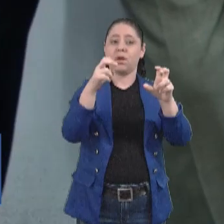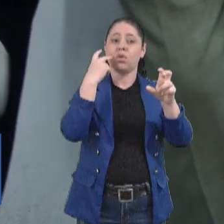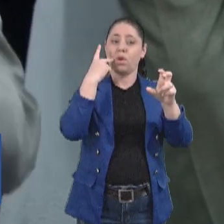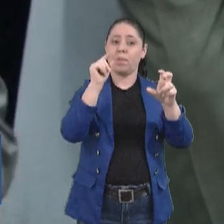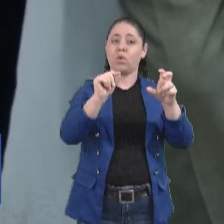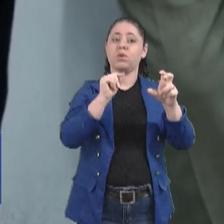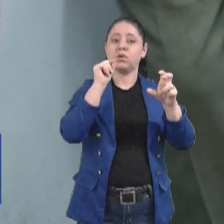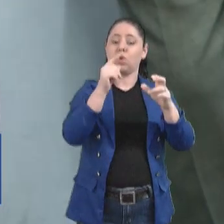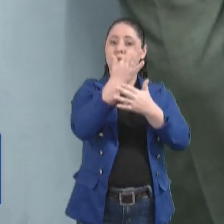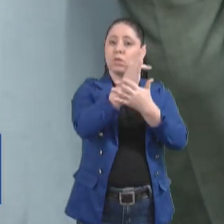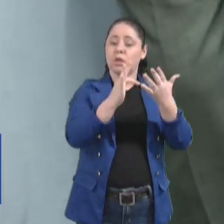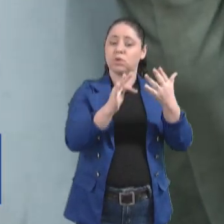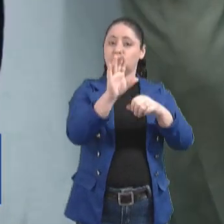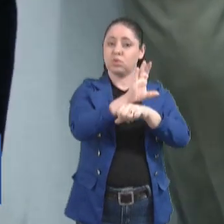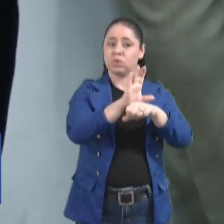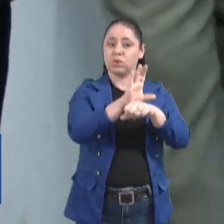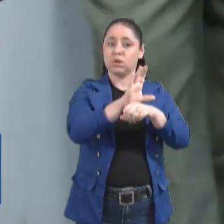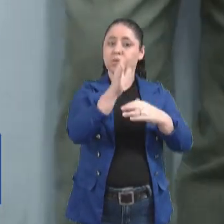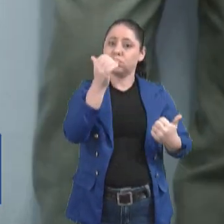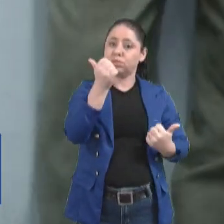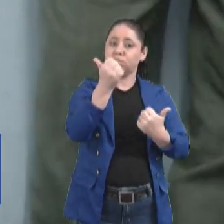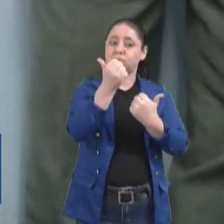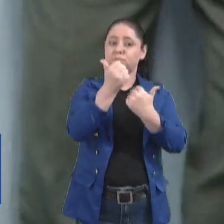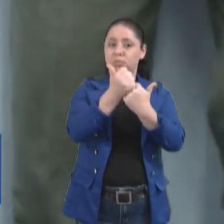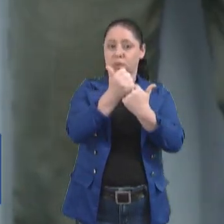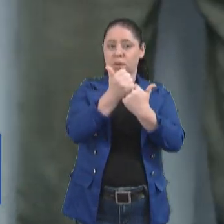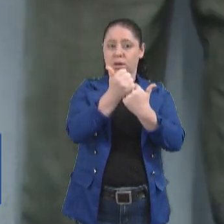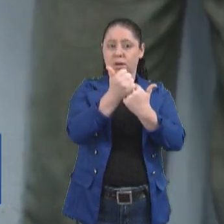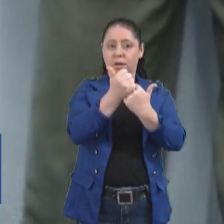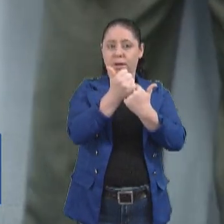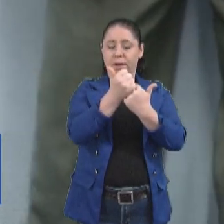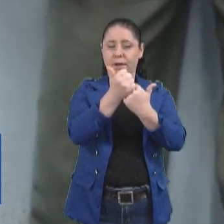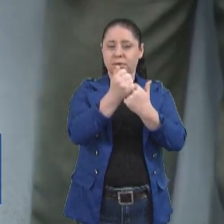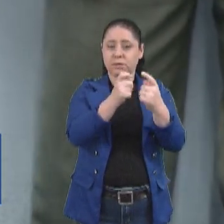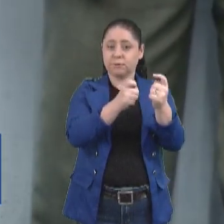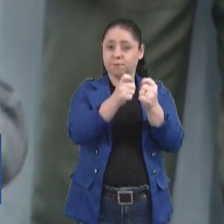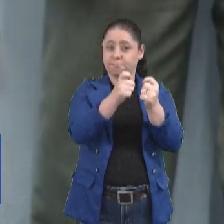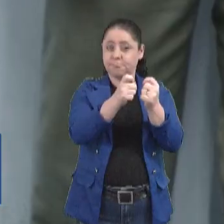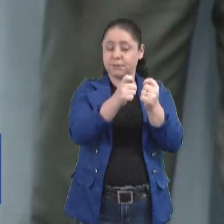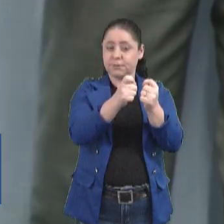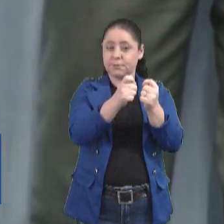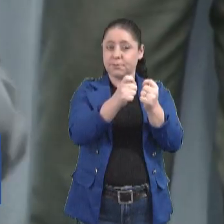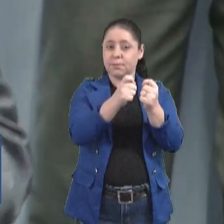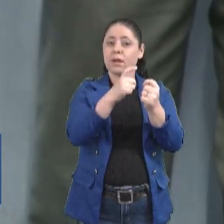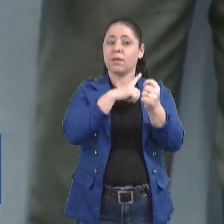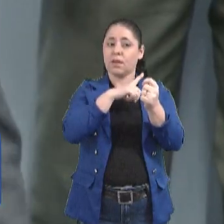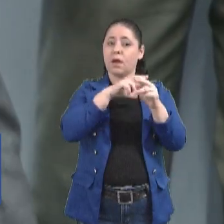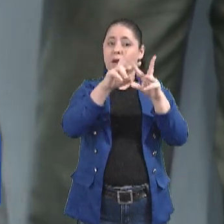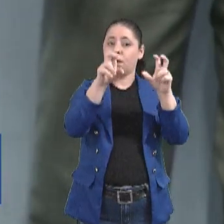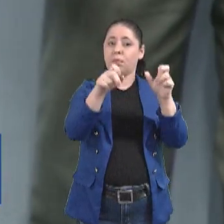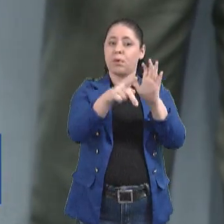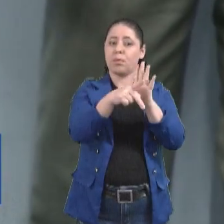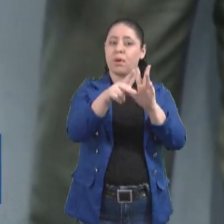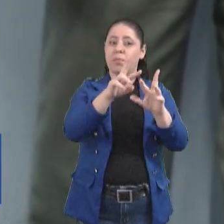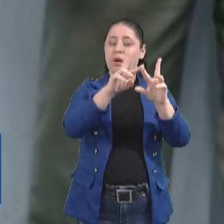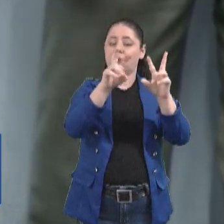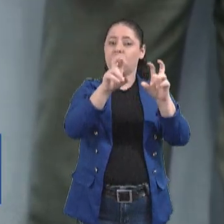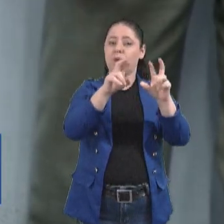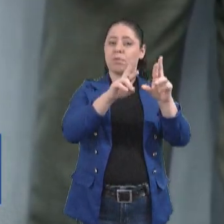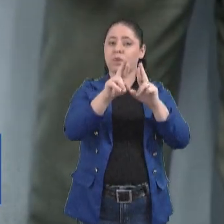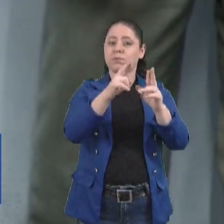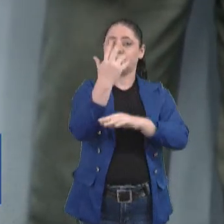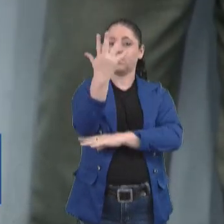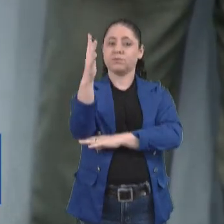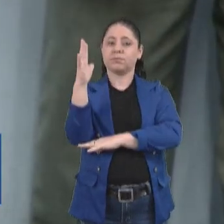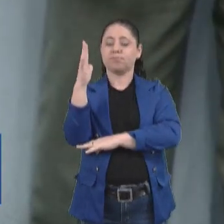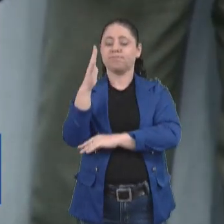normalmente o próprio texto constitucional diz suplementar restritivamente, principalmente em questões relacionadas ao meio